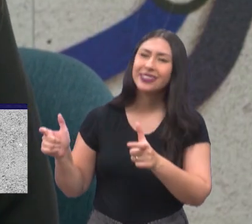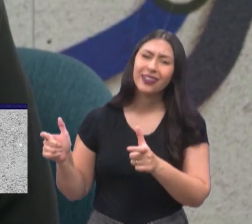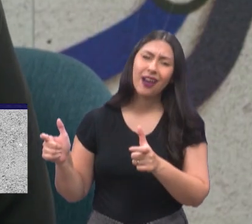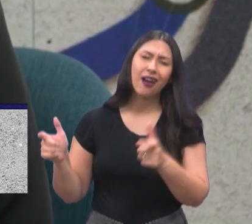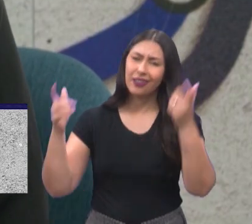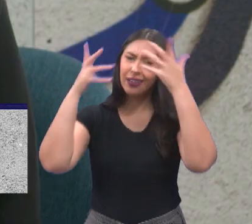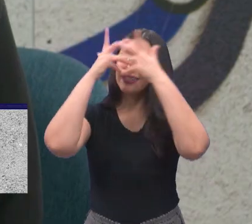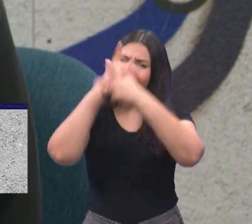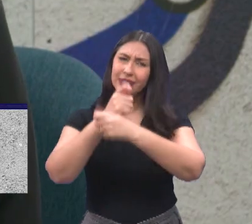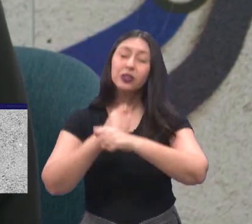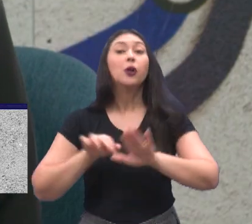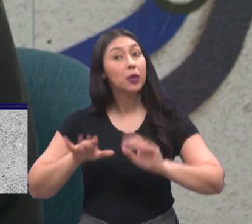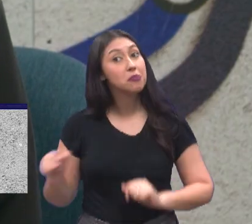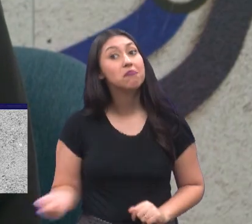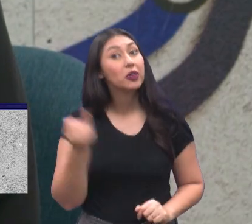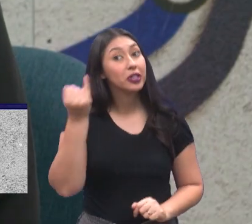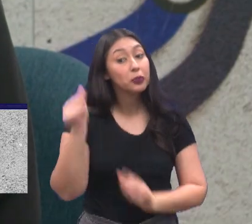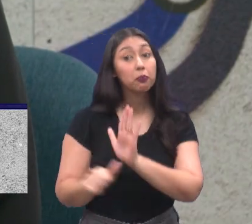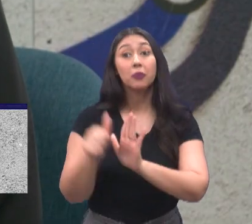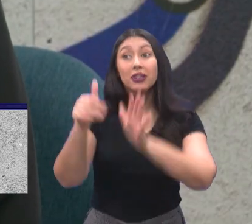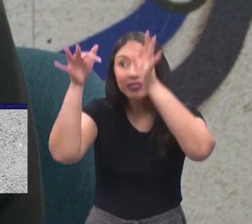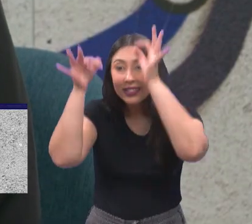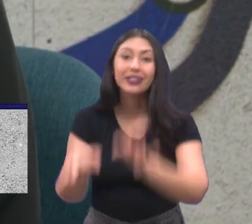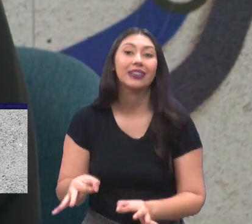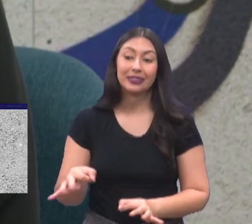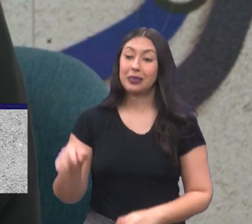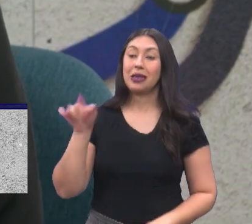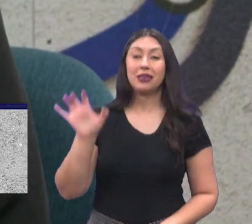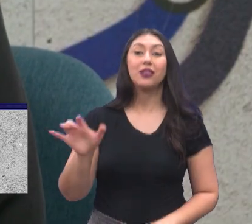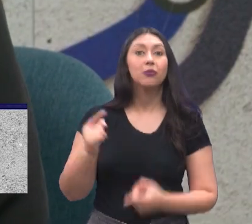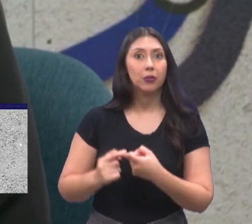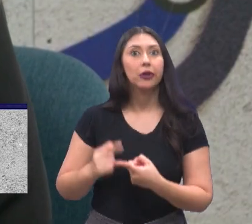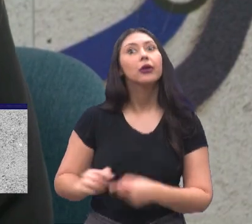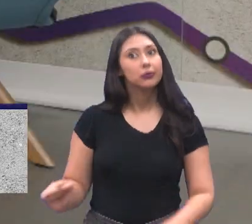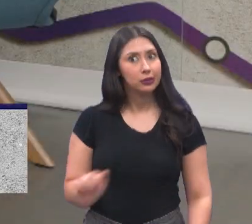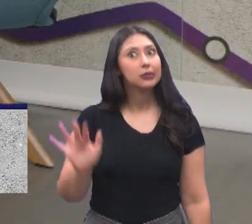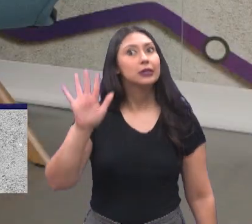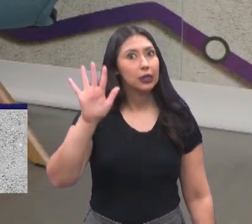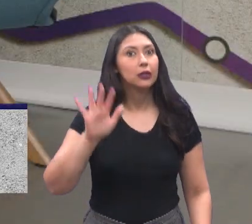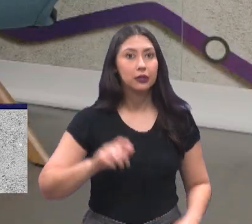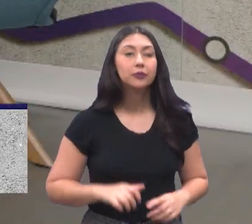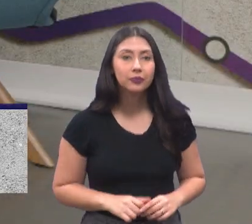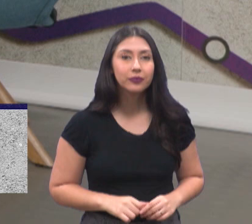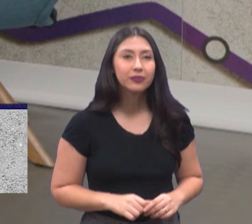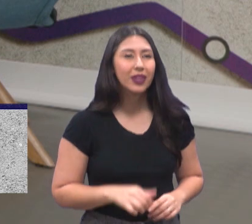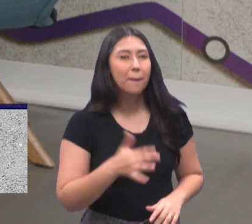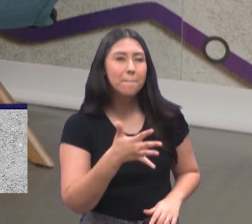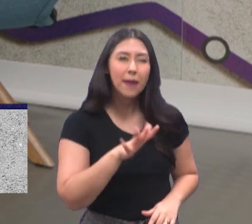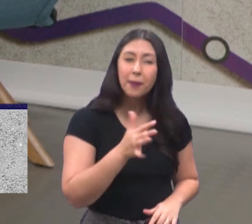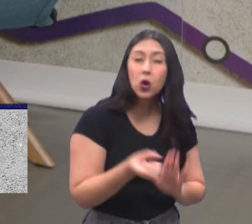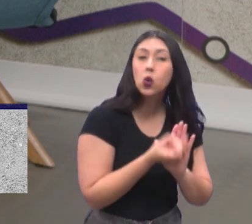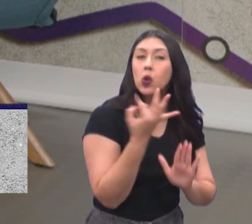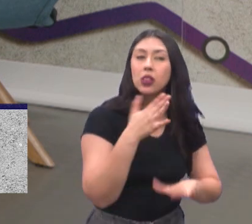casa. Sim. Mas é importante você ter certeza que é aquilo, porque não é barato. Tá. Né? Não tem uma média,